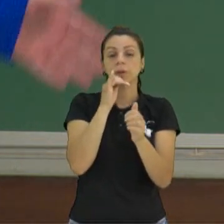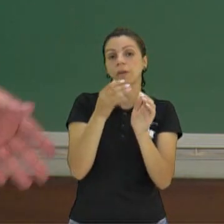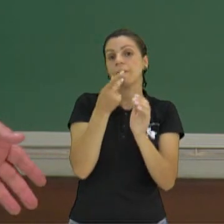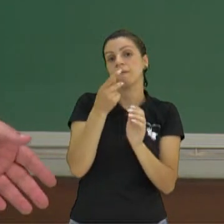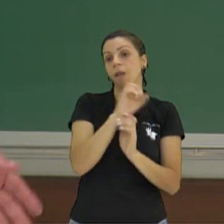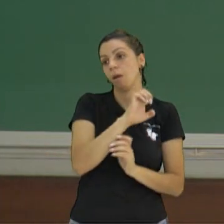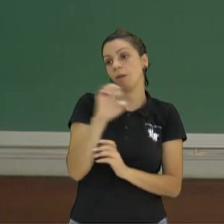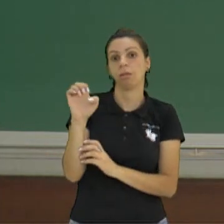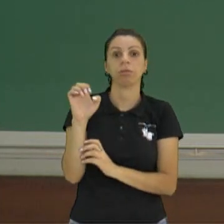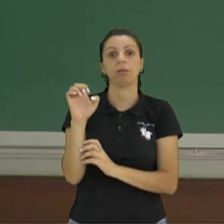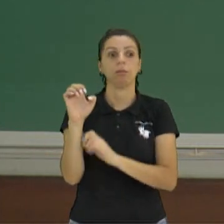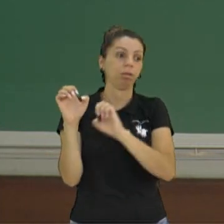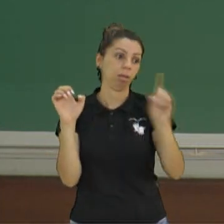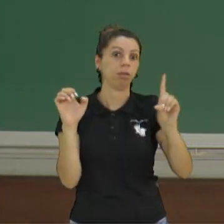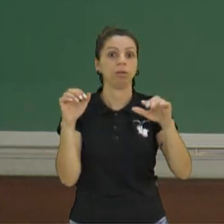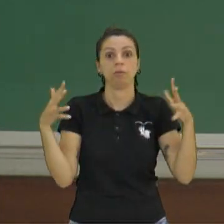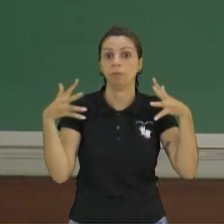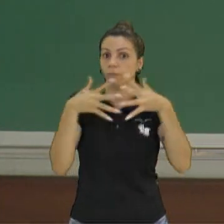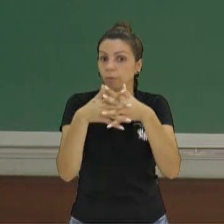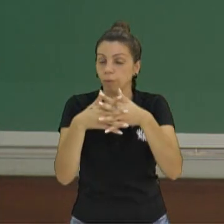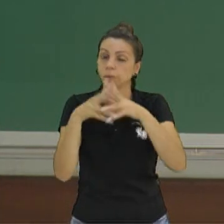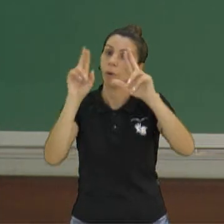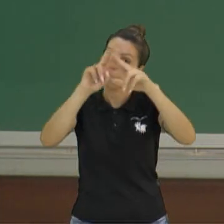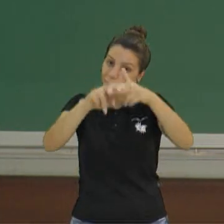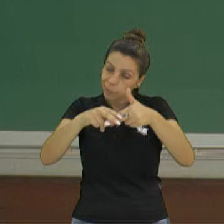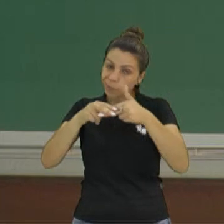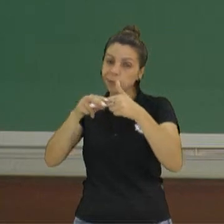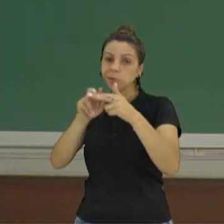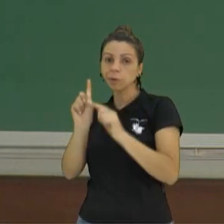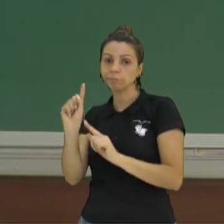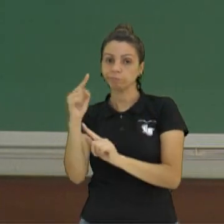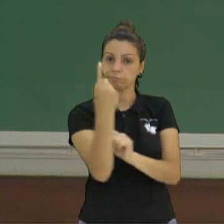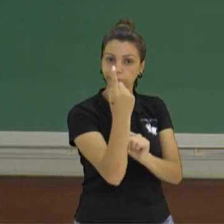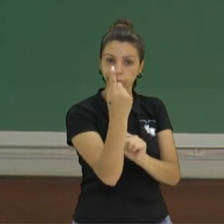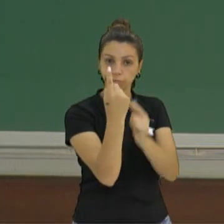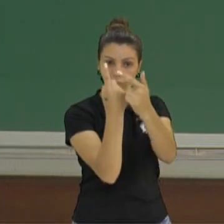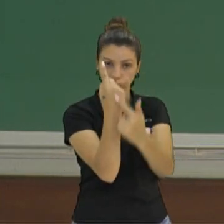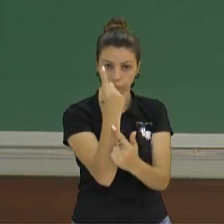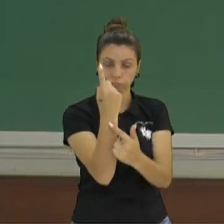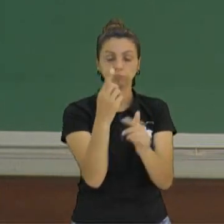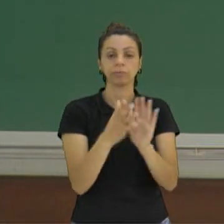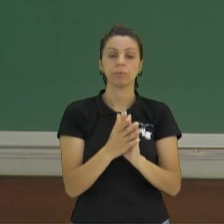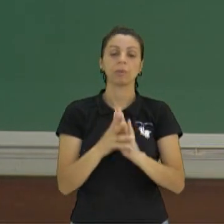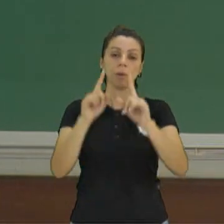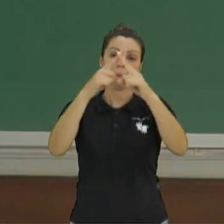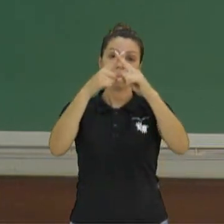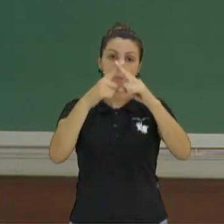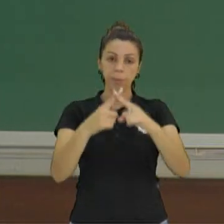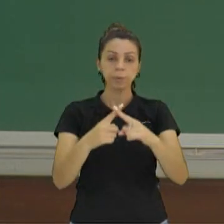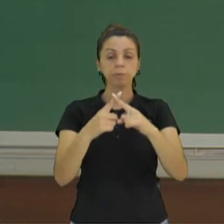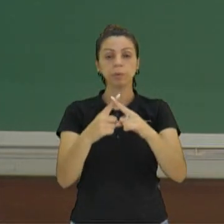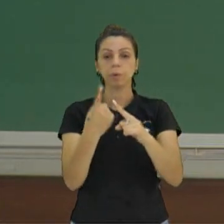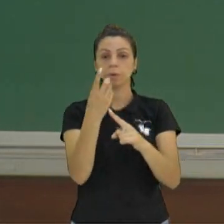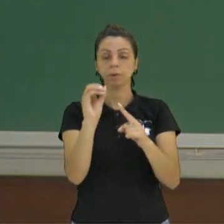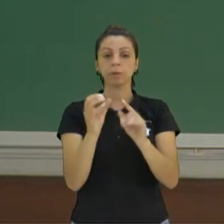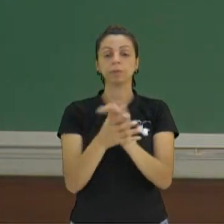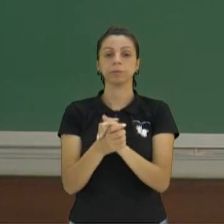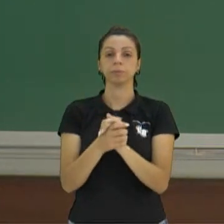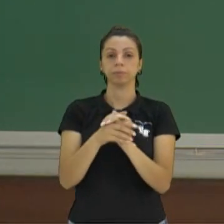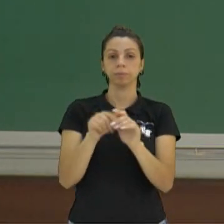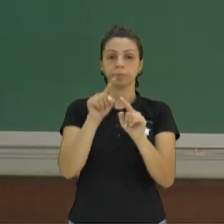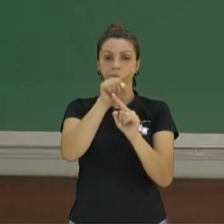esquerda, você já vai se confundir, tá? Por isso que eu fiquei de costas para você. Então, multiplicou por 10, a vírgula vai para onde? Ele vai para